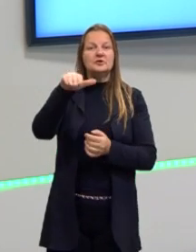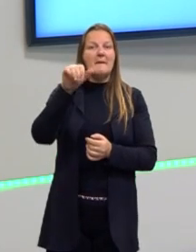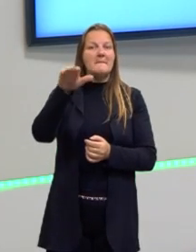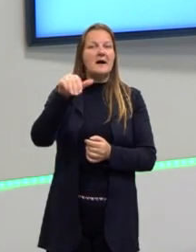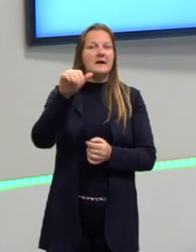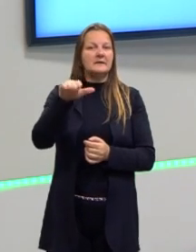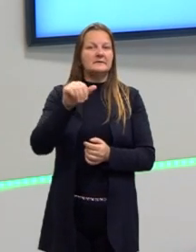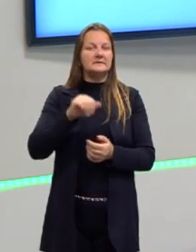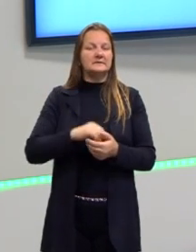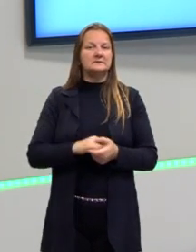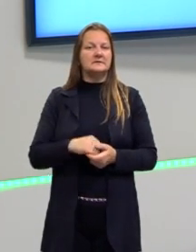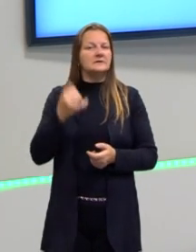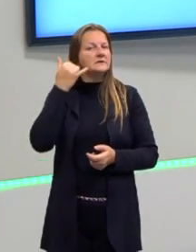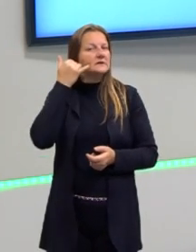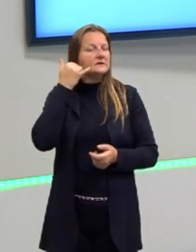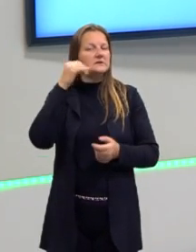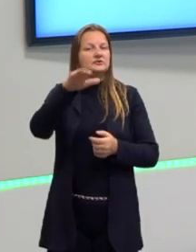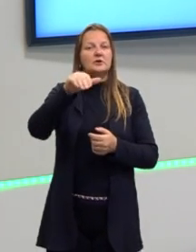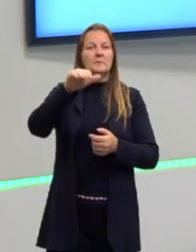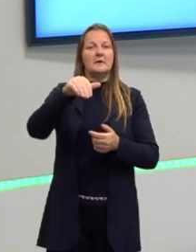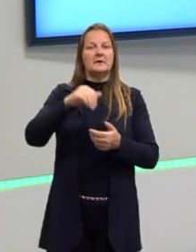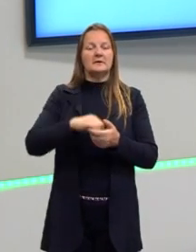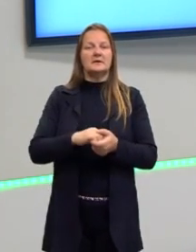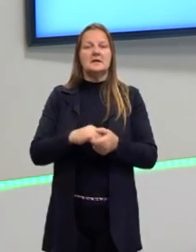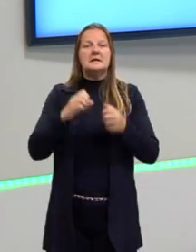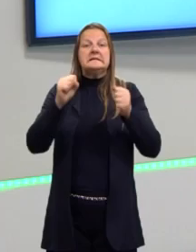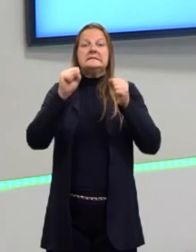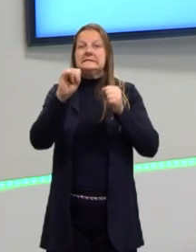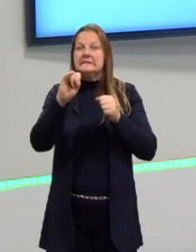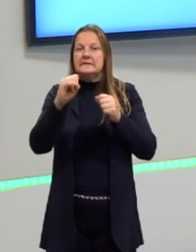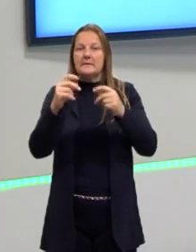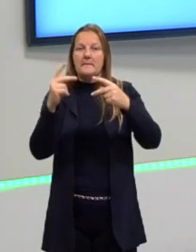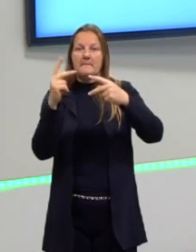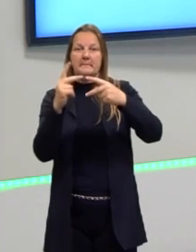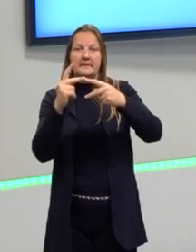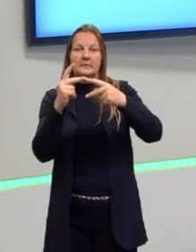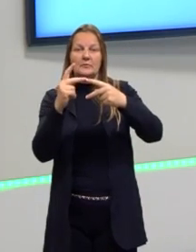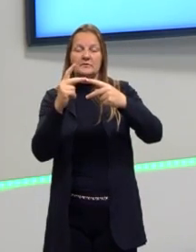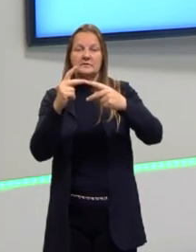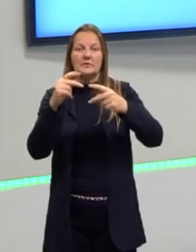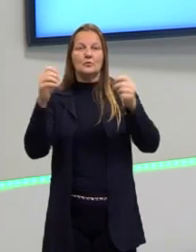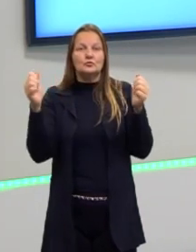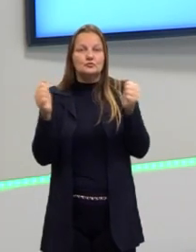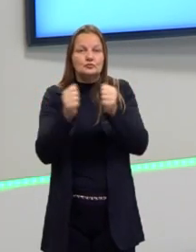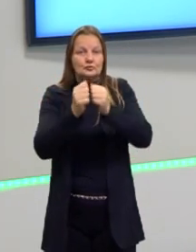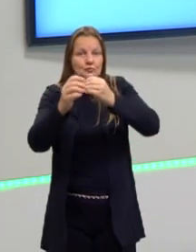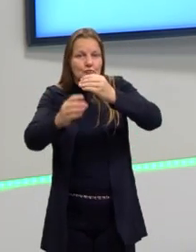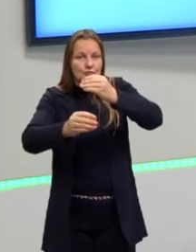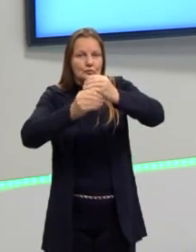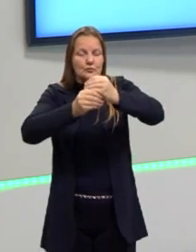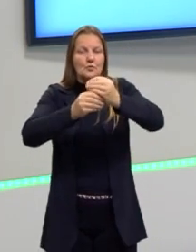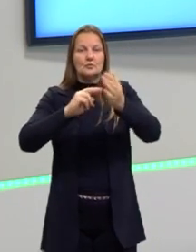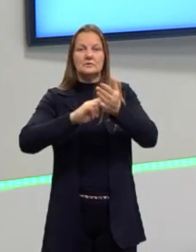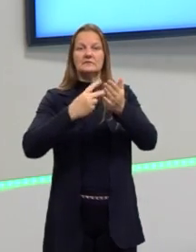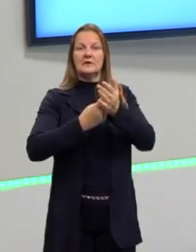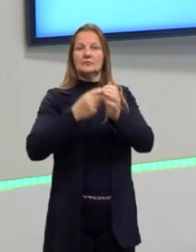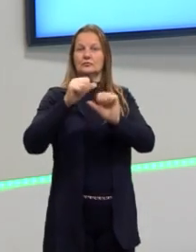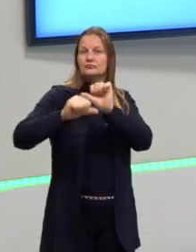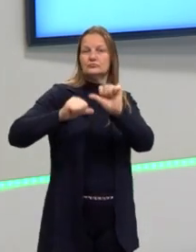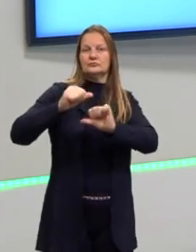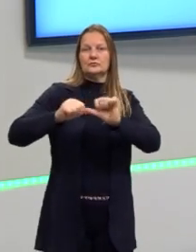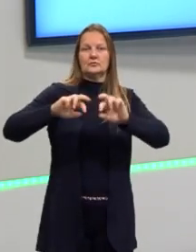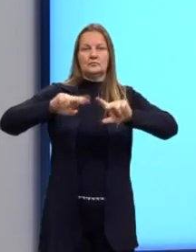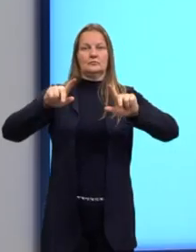vocês vão ver que dependendo da preposição que agrega ele ele muda completamente o sentido Então vamos ficar de